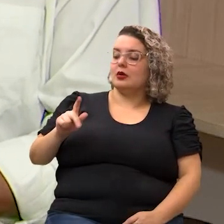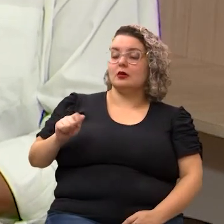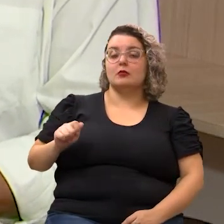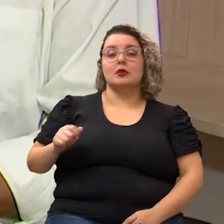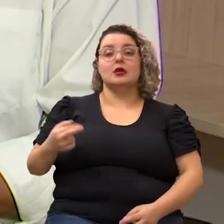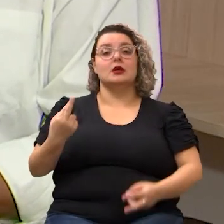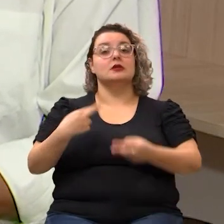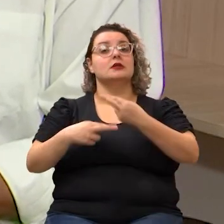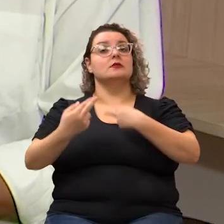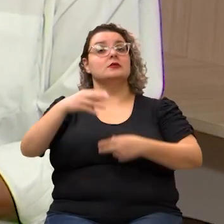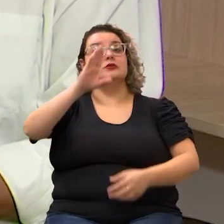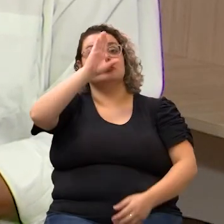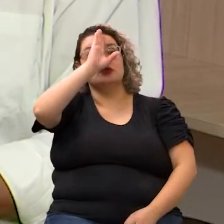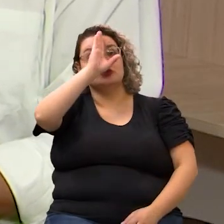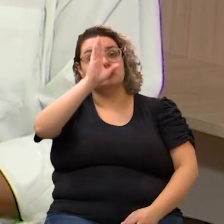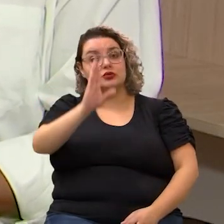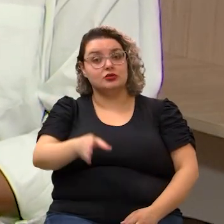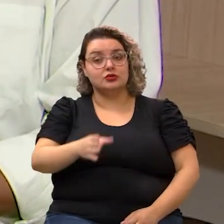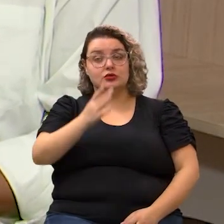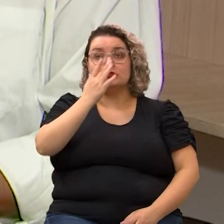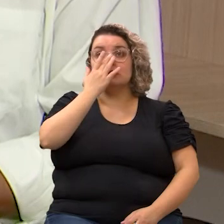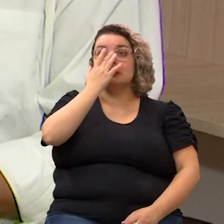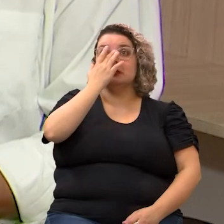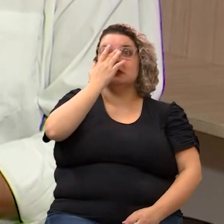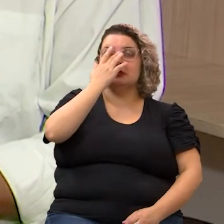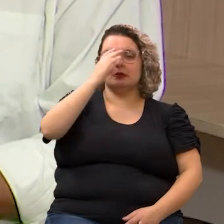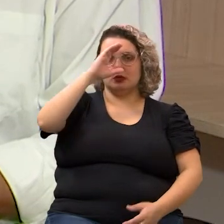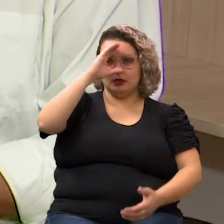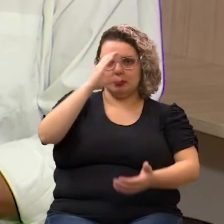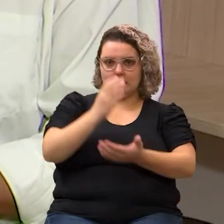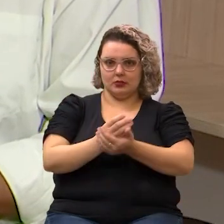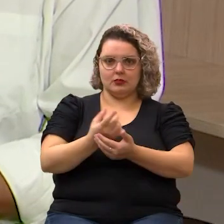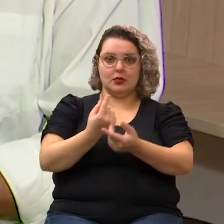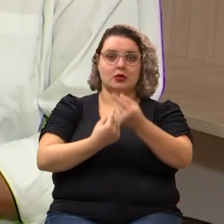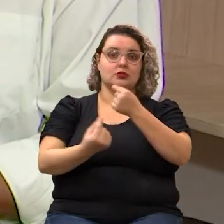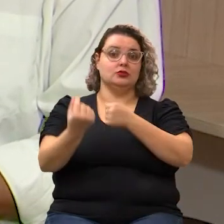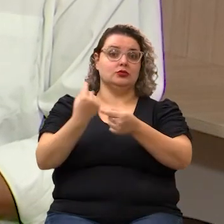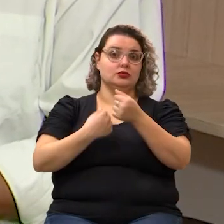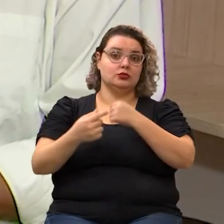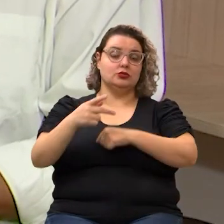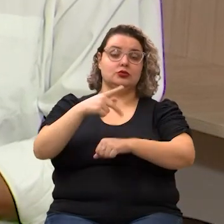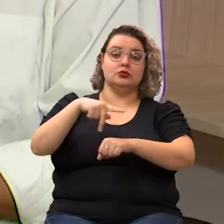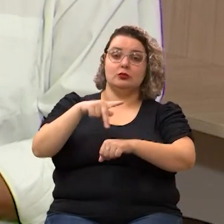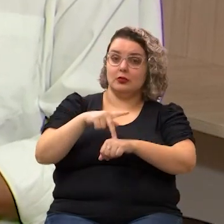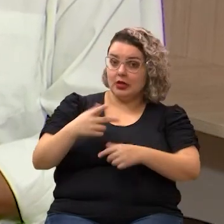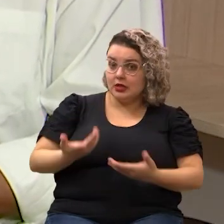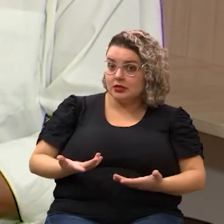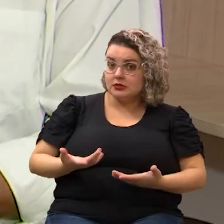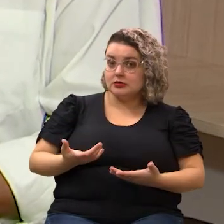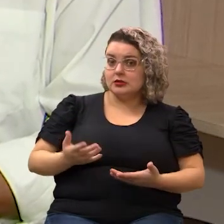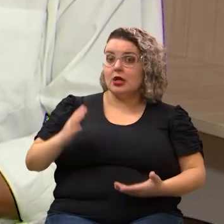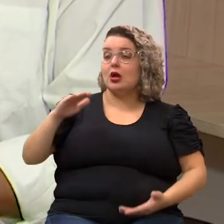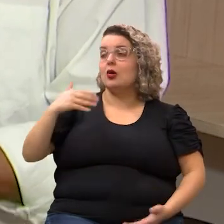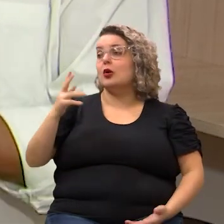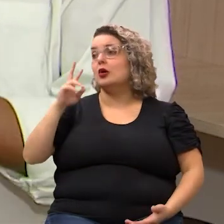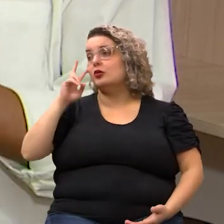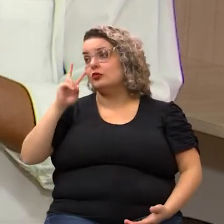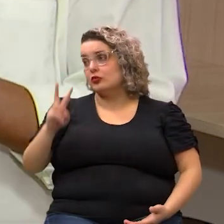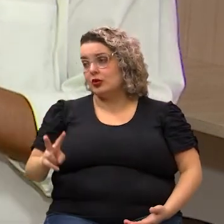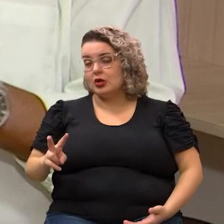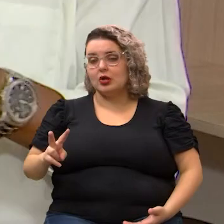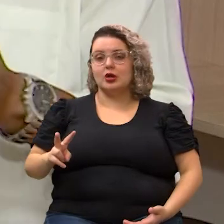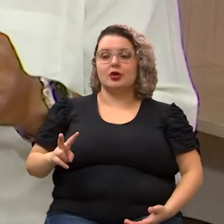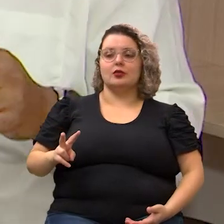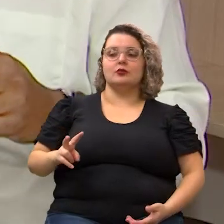ele está diretamente relacionado com a confiança econômica de um país. Então, quando a gente vê